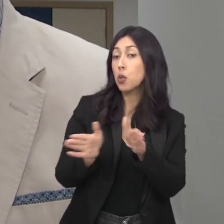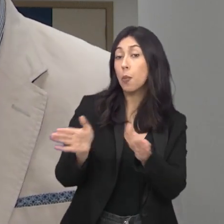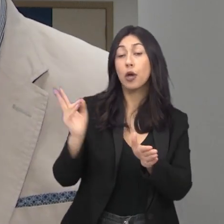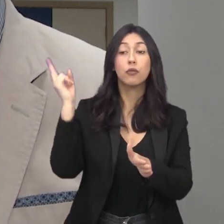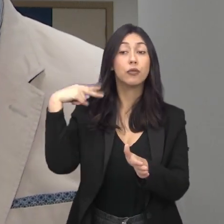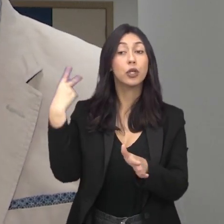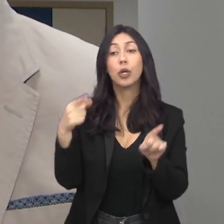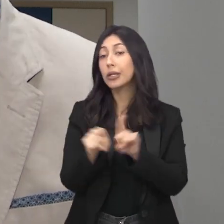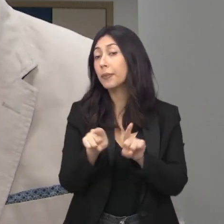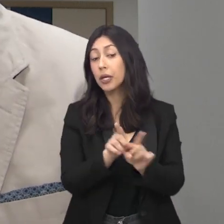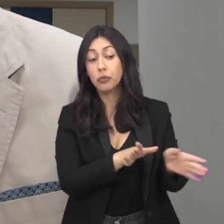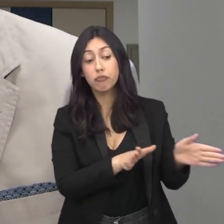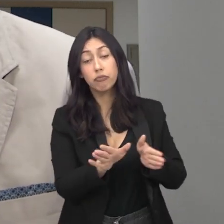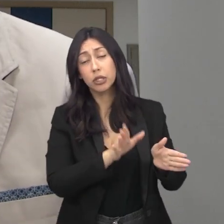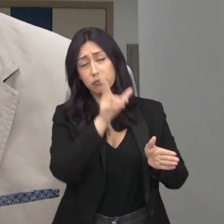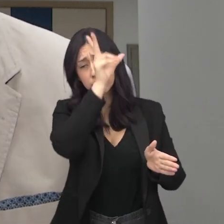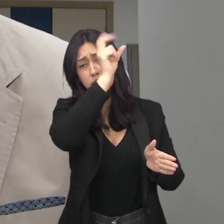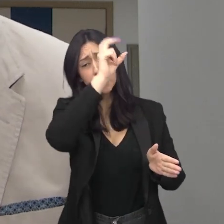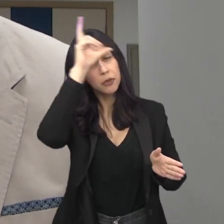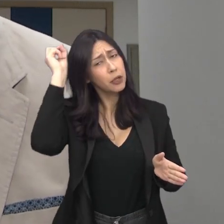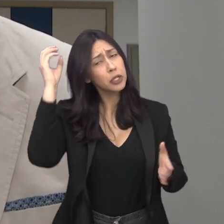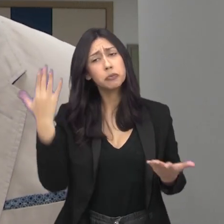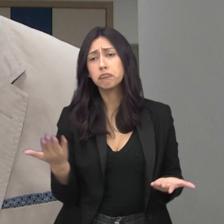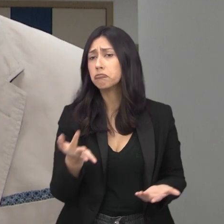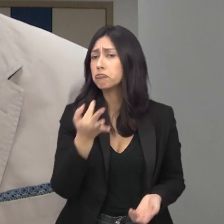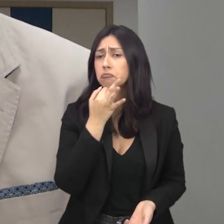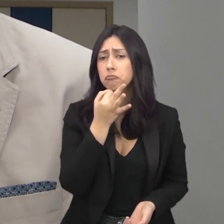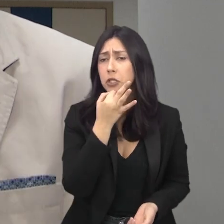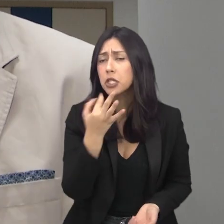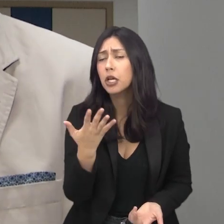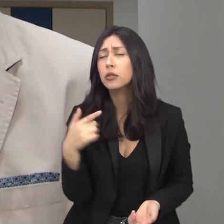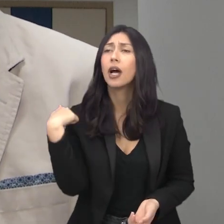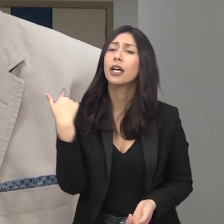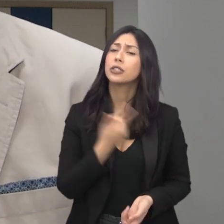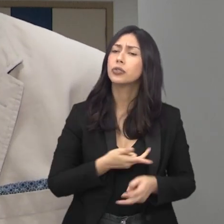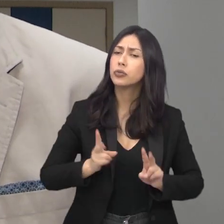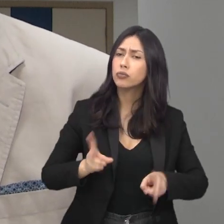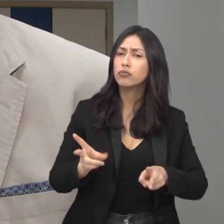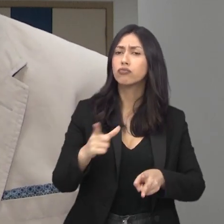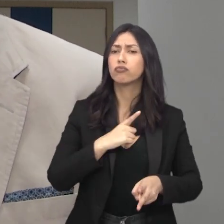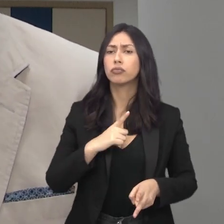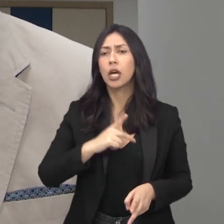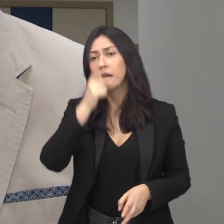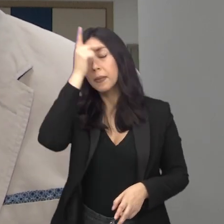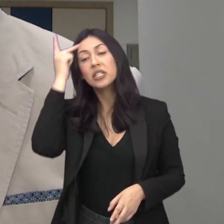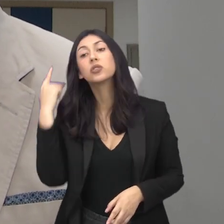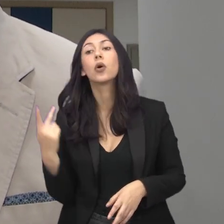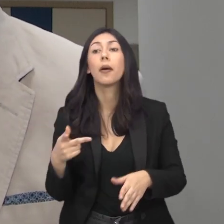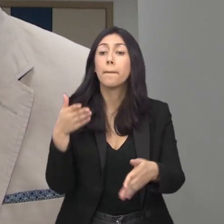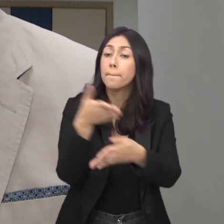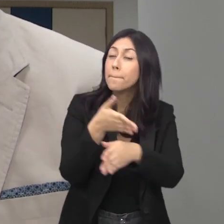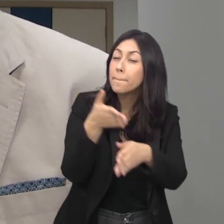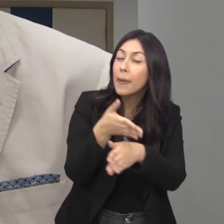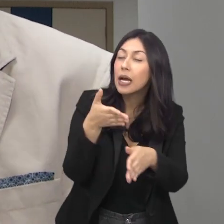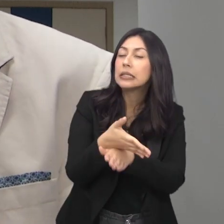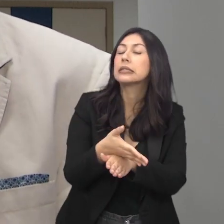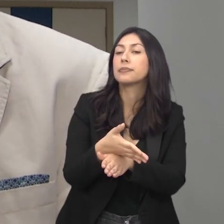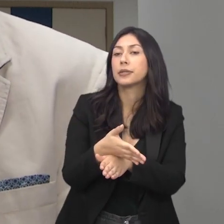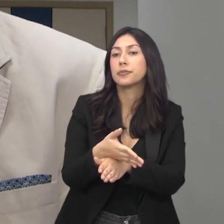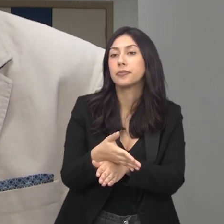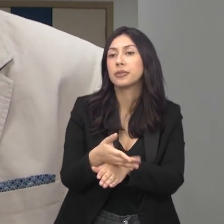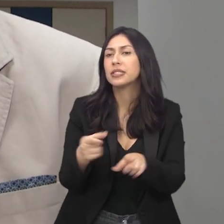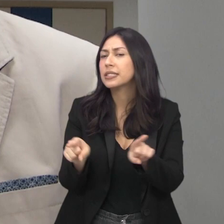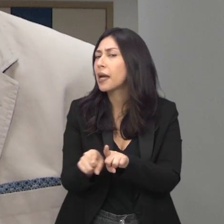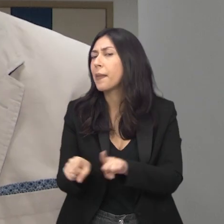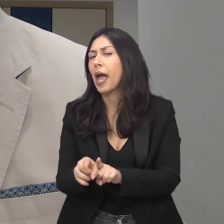do mandato do vereador e também do mandato do prefeito, né, dando sugestões, né, a gente sempre tem aquele munícipe que participa